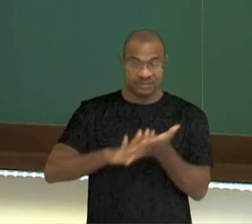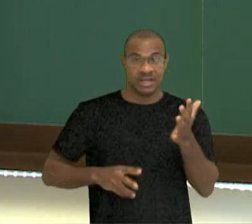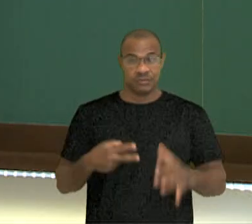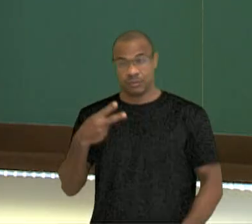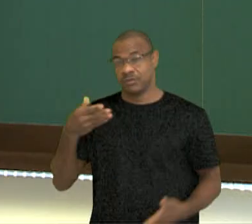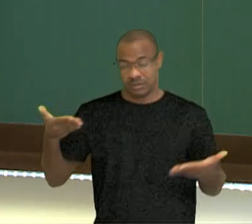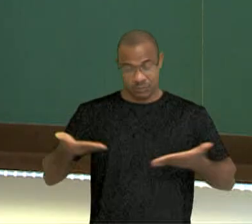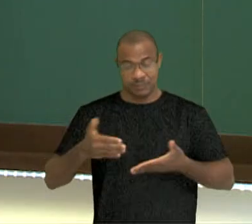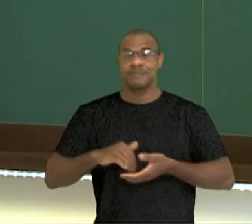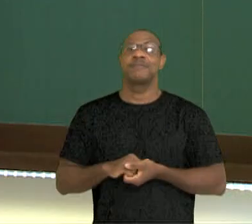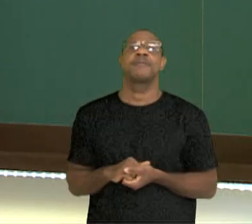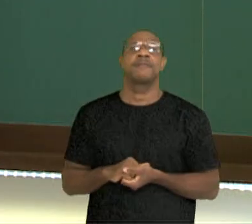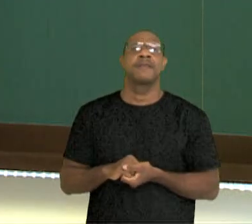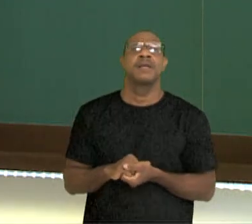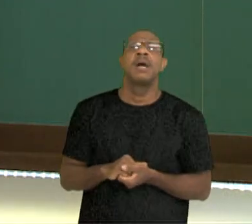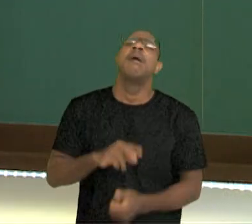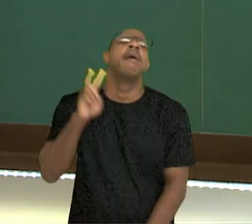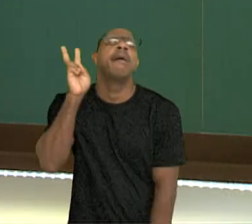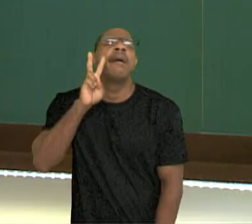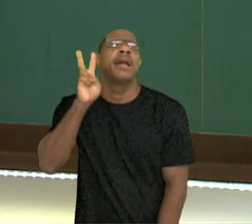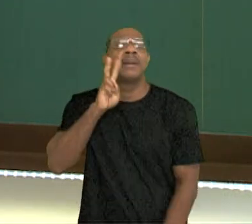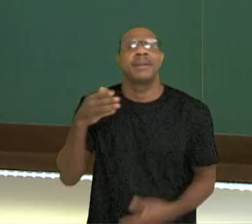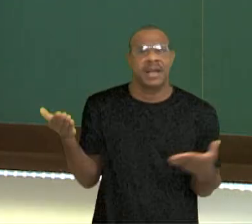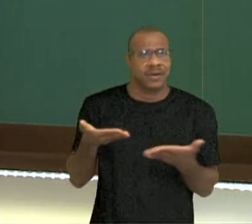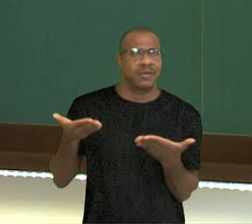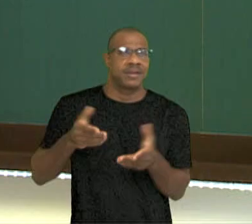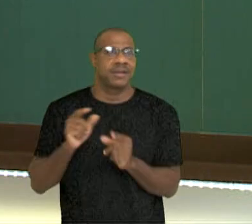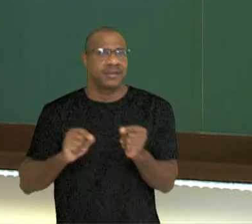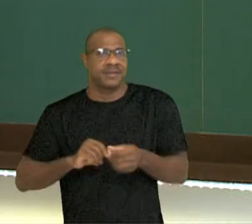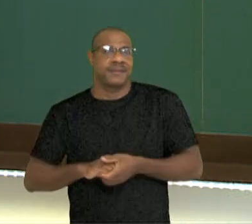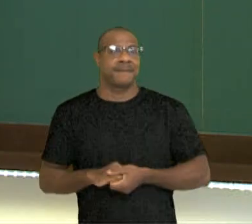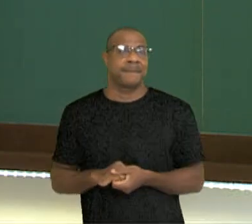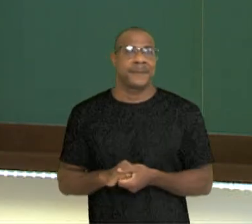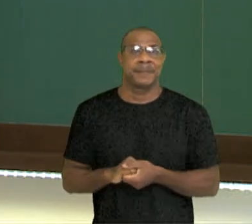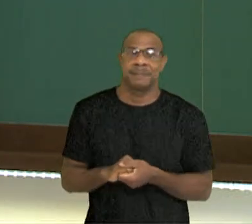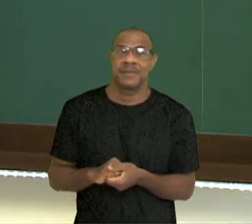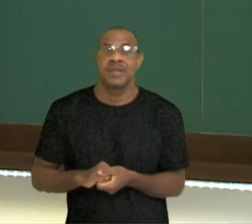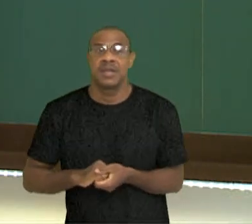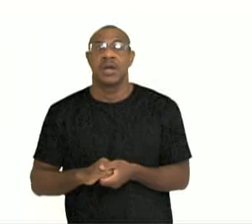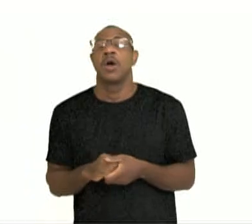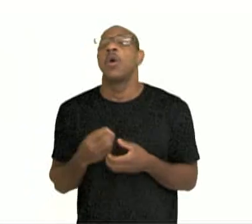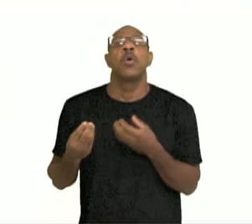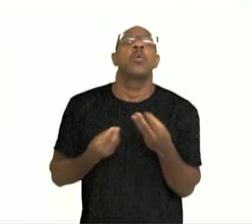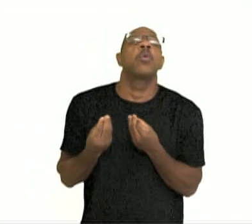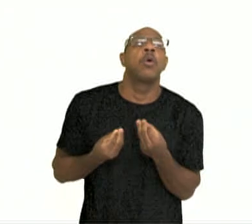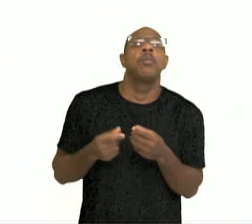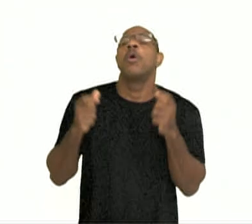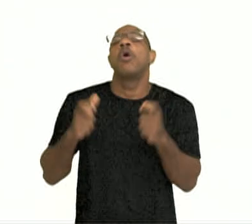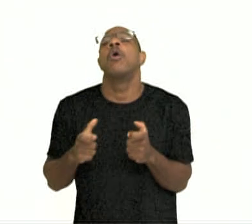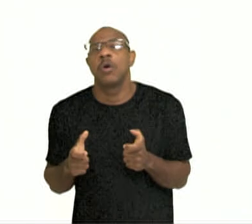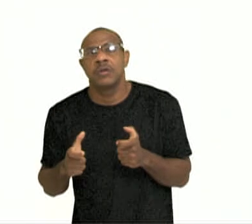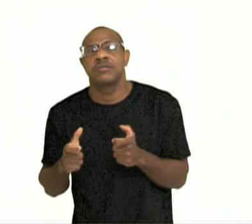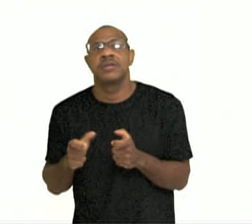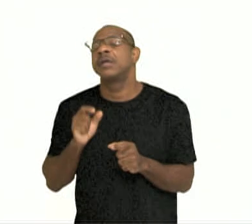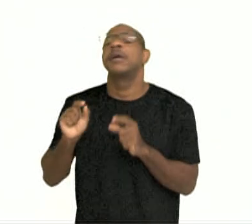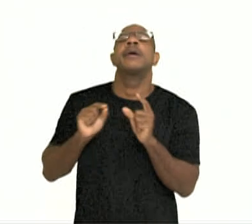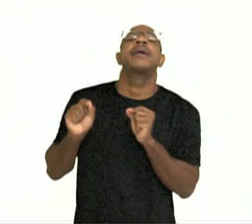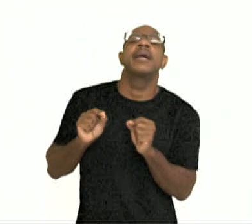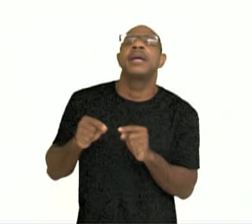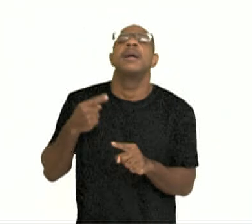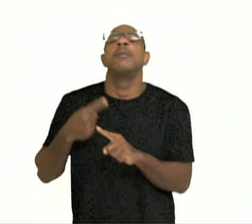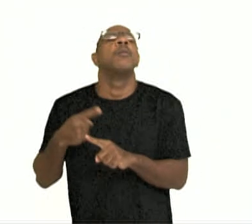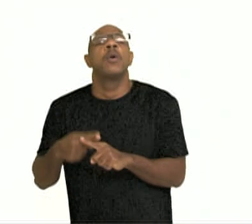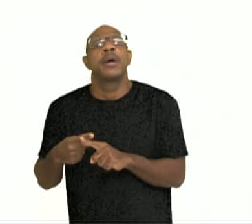2. Relembrando que o LIDE é onde? Como, quando, quem e porquê